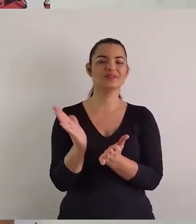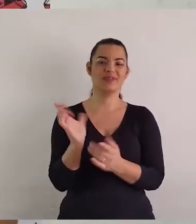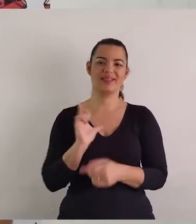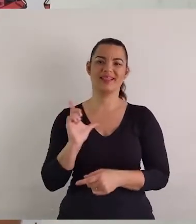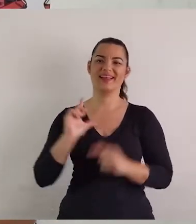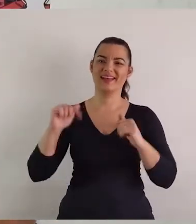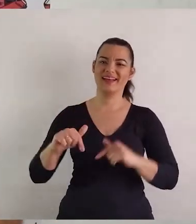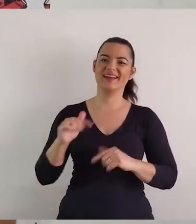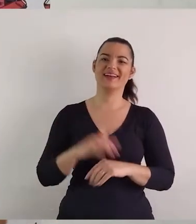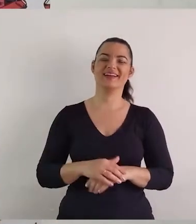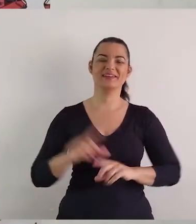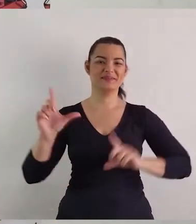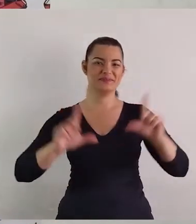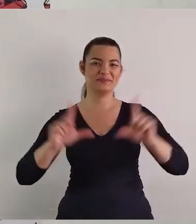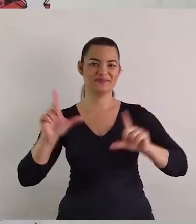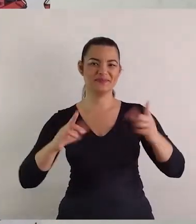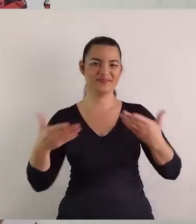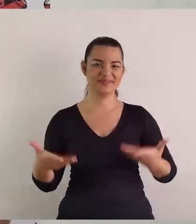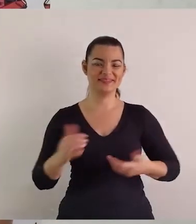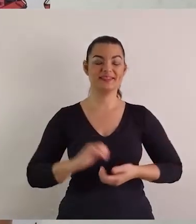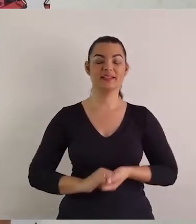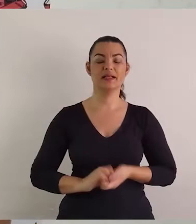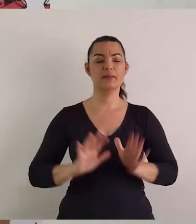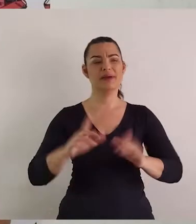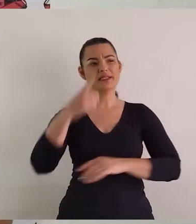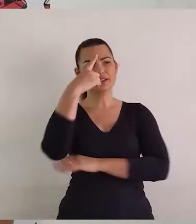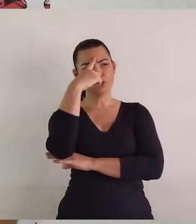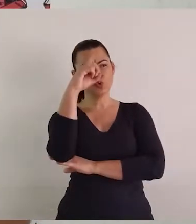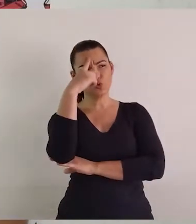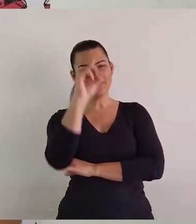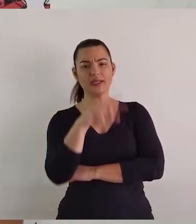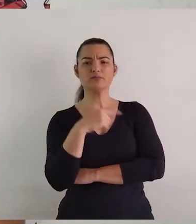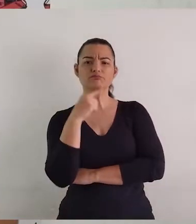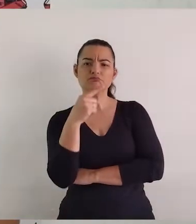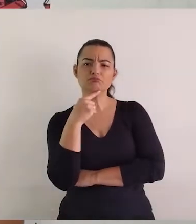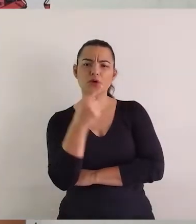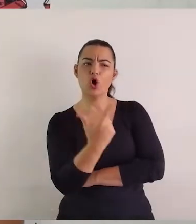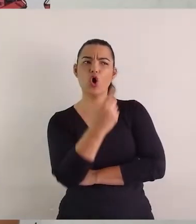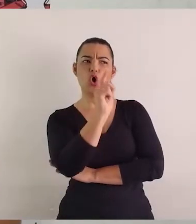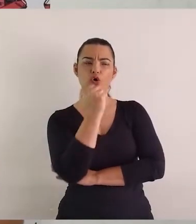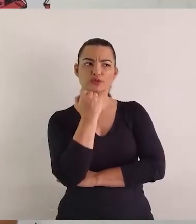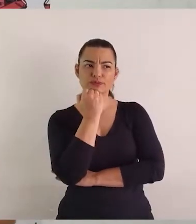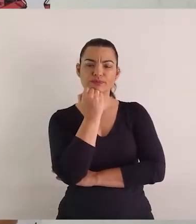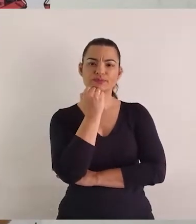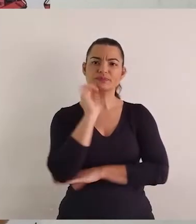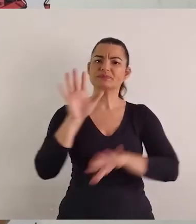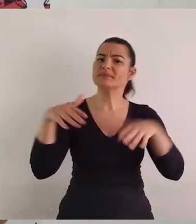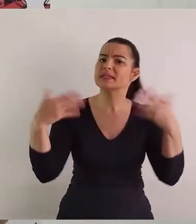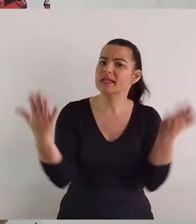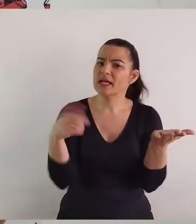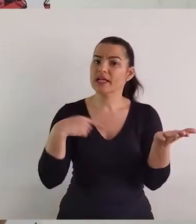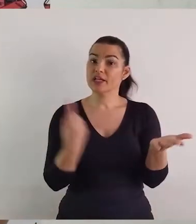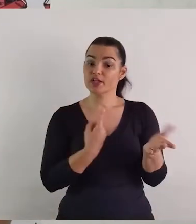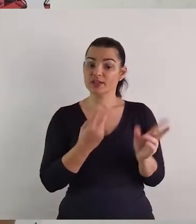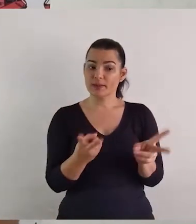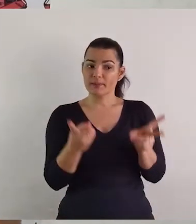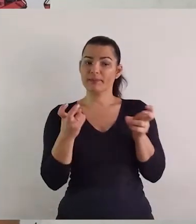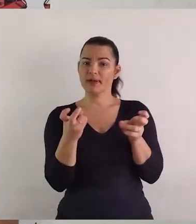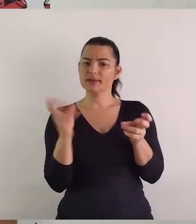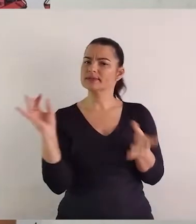encontros. Agora eu fiquei com outra dúvida, turma. Será que nós estamos